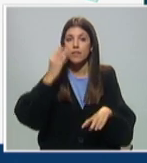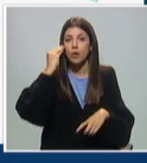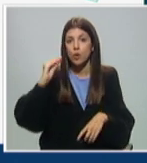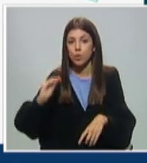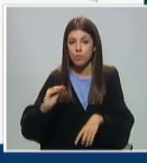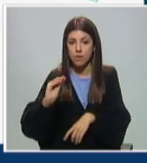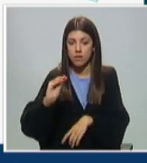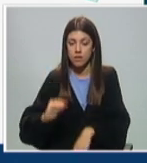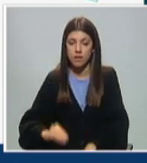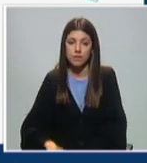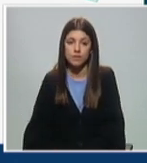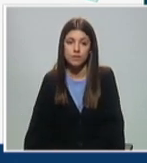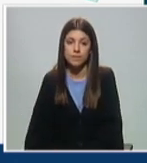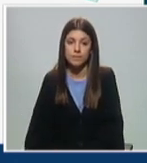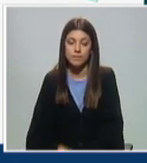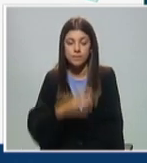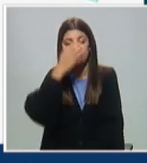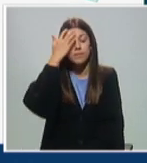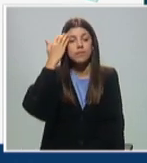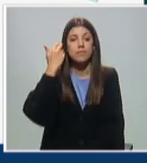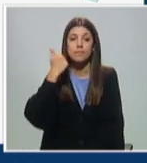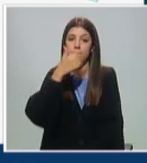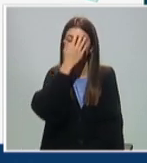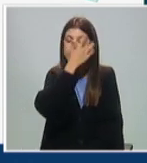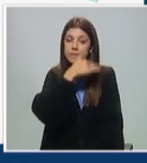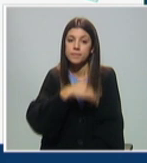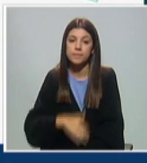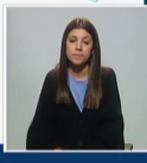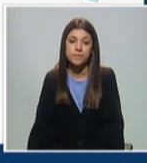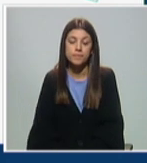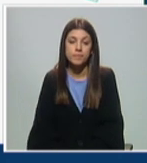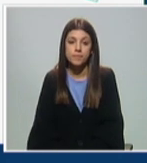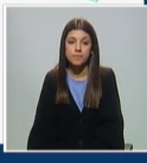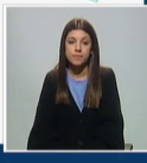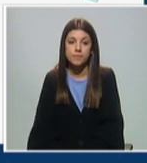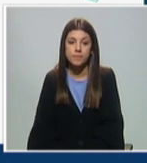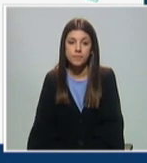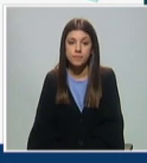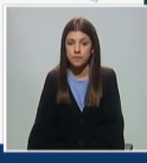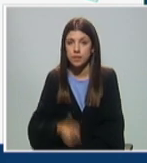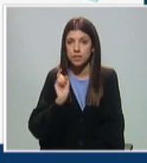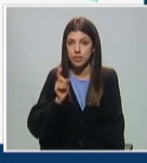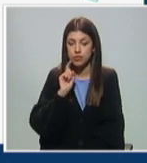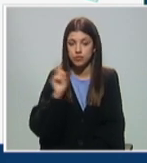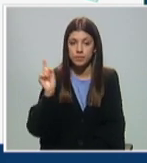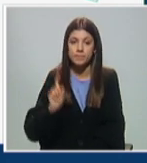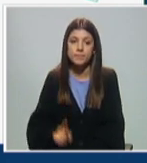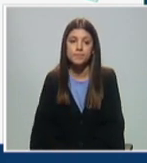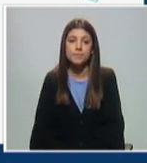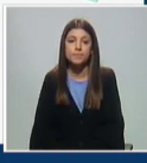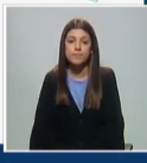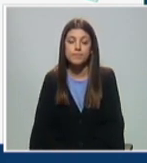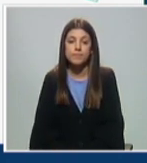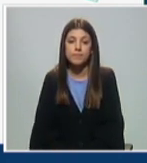recomendado para os valores que eu selecionei. Então, vou deixar mesmo este. Eu